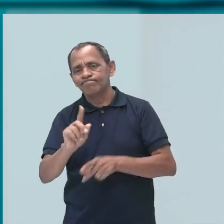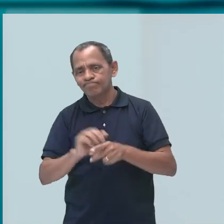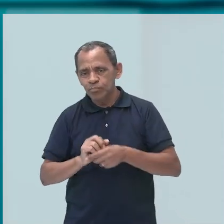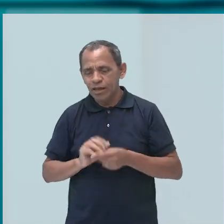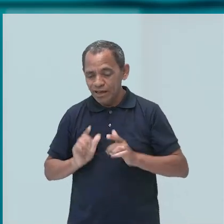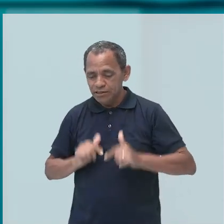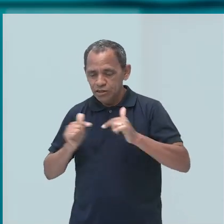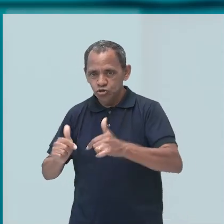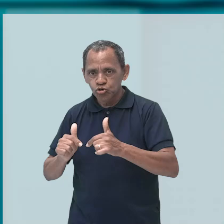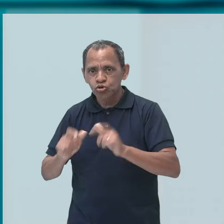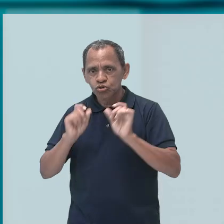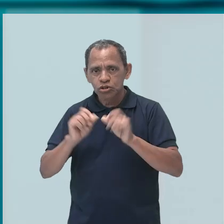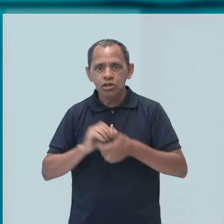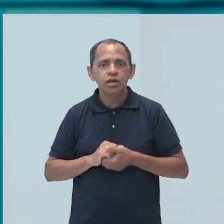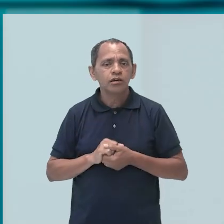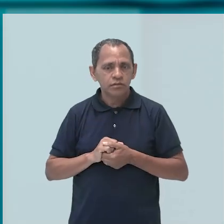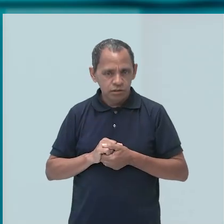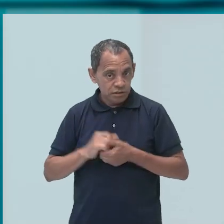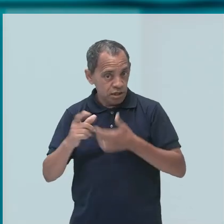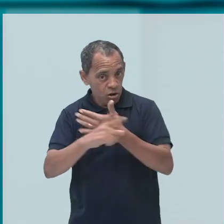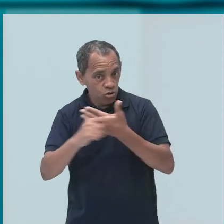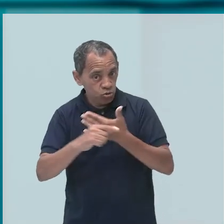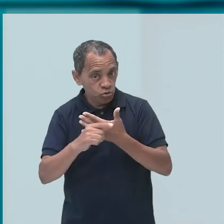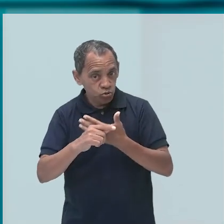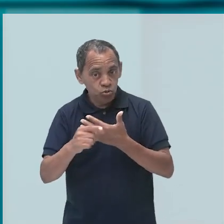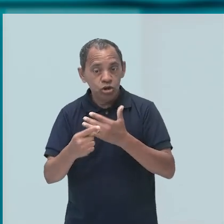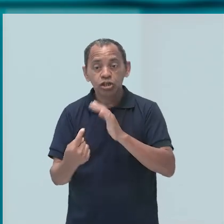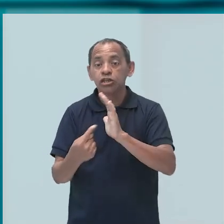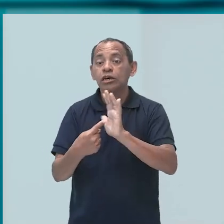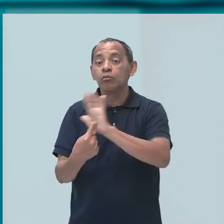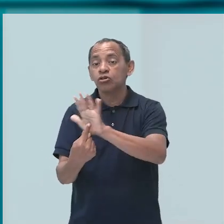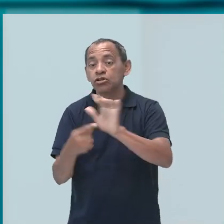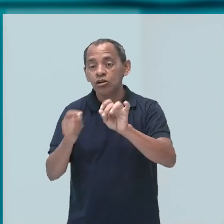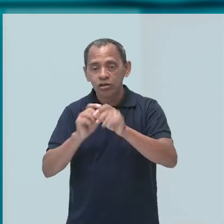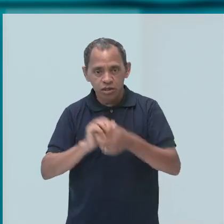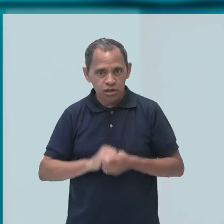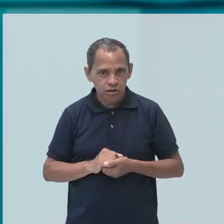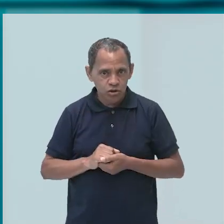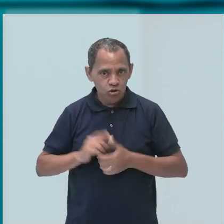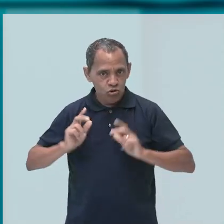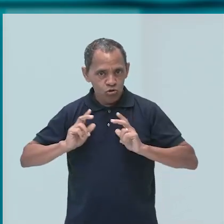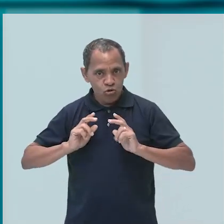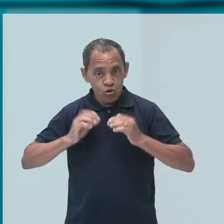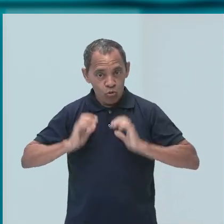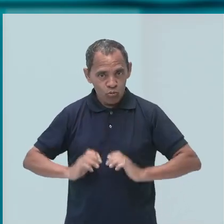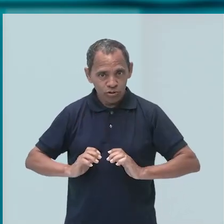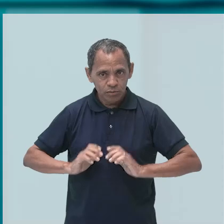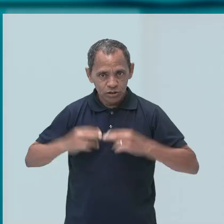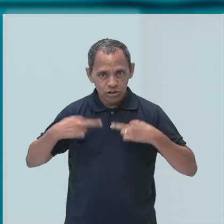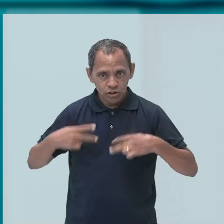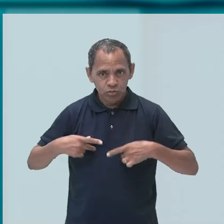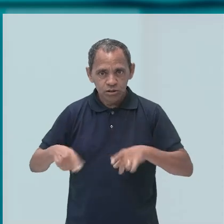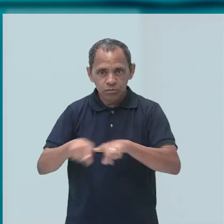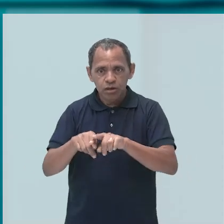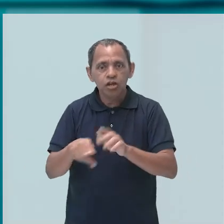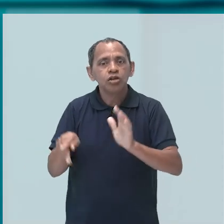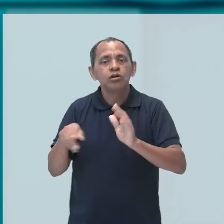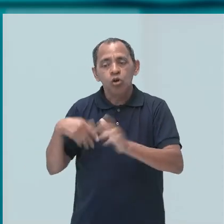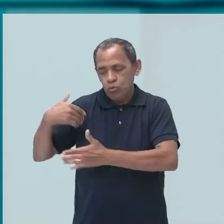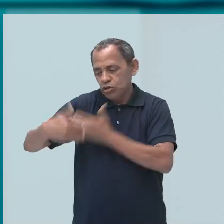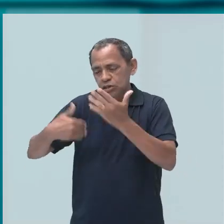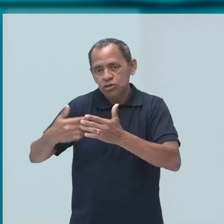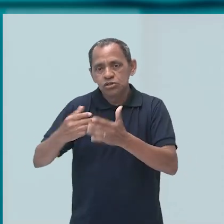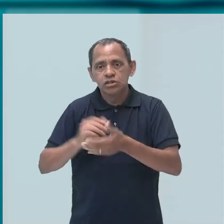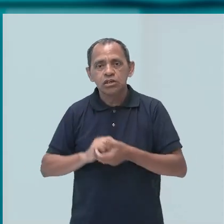quer refletir sobre o comportamento humano. E ela faz tudo isso por meio de contos, faz um grande processo de personificação com